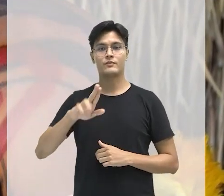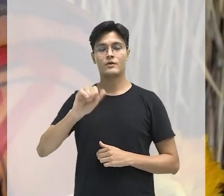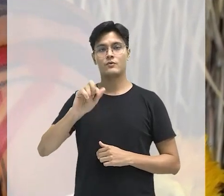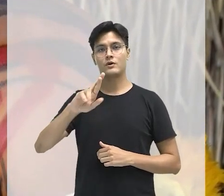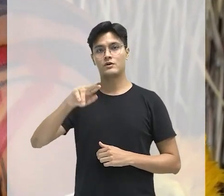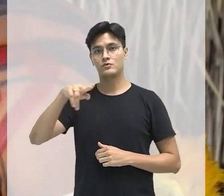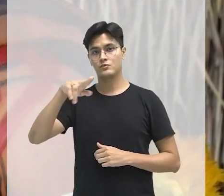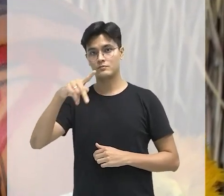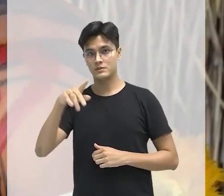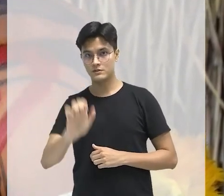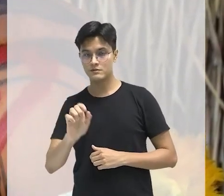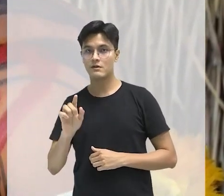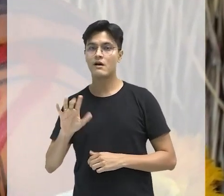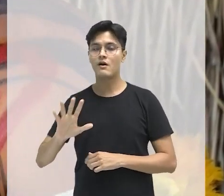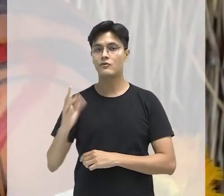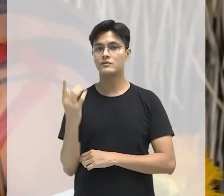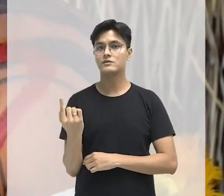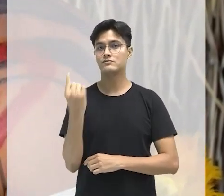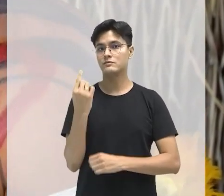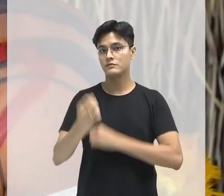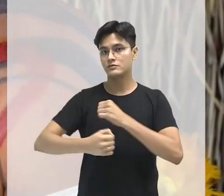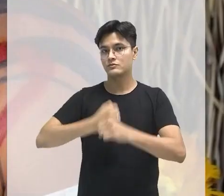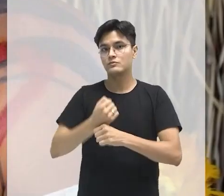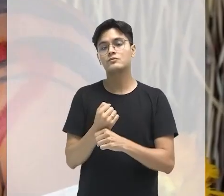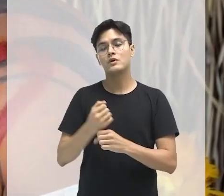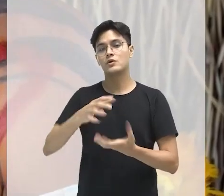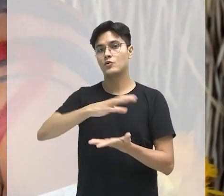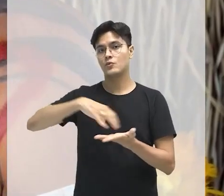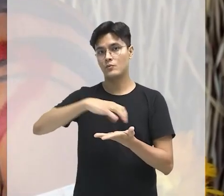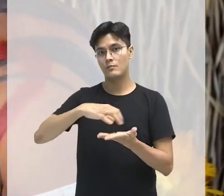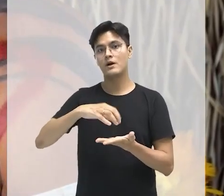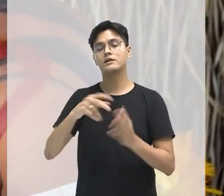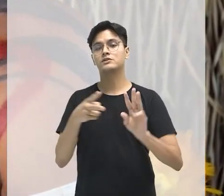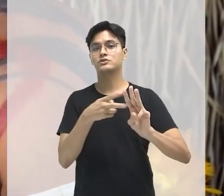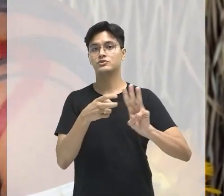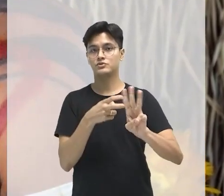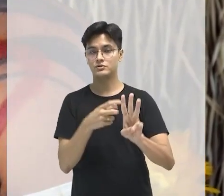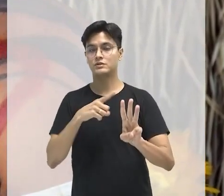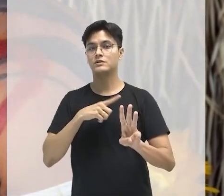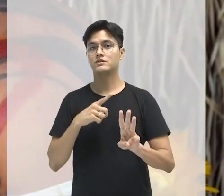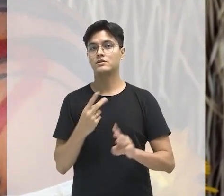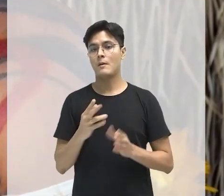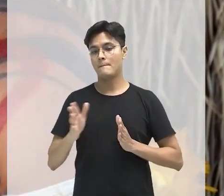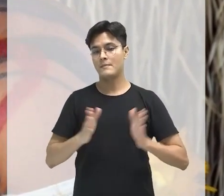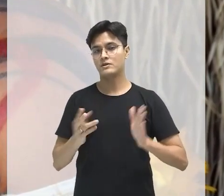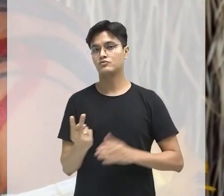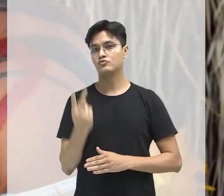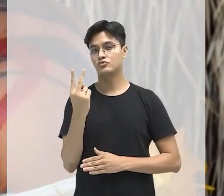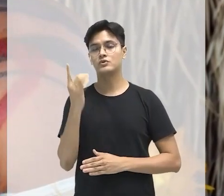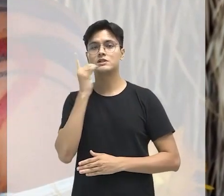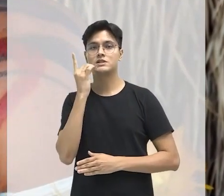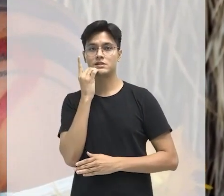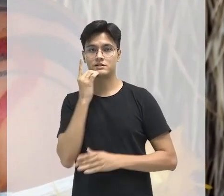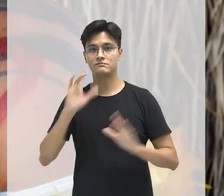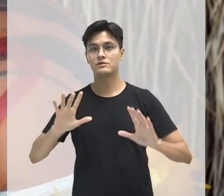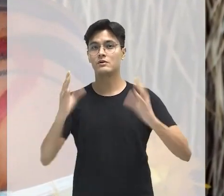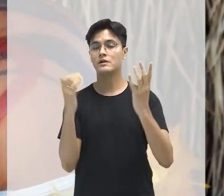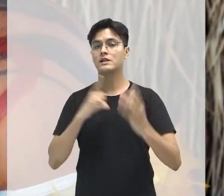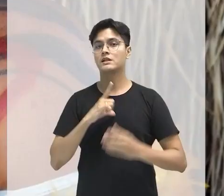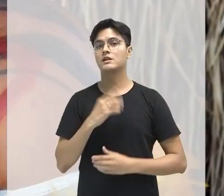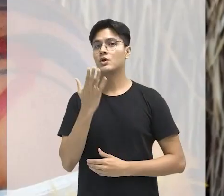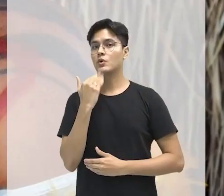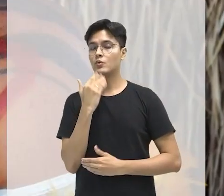vez por ano no Parque Indígena do Alto Xingu e dura 2 dias. Durante as celebrações, há comida,